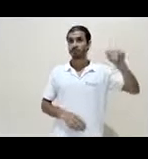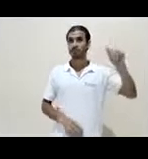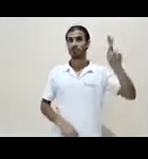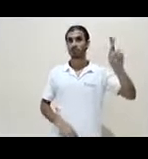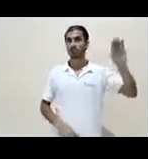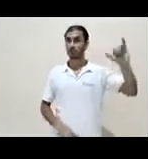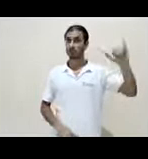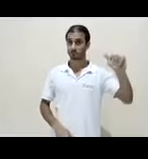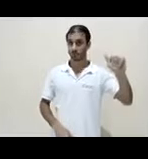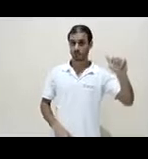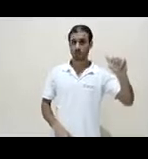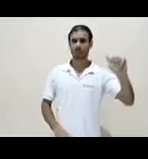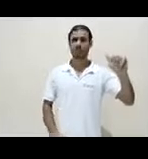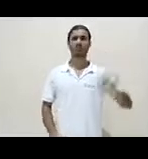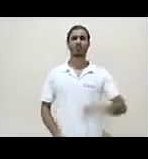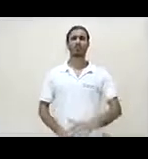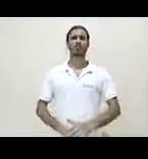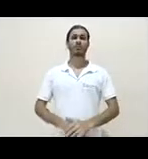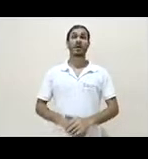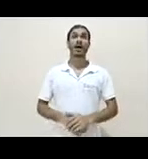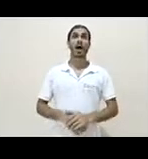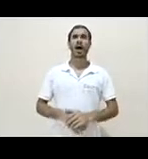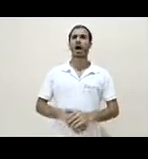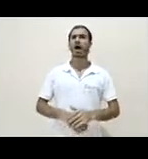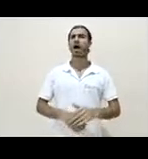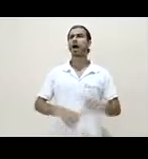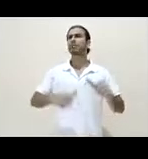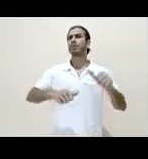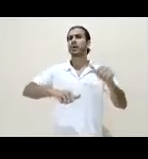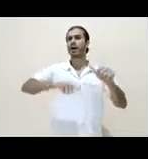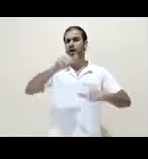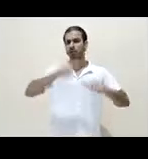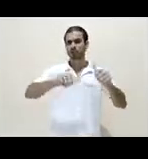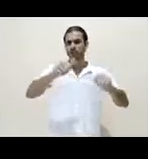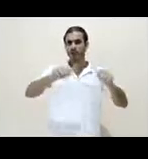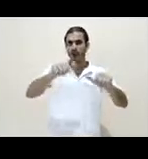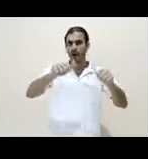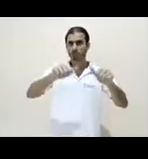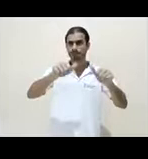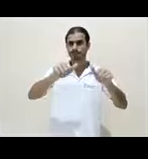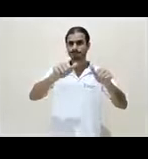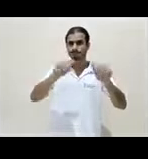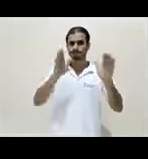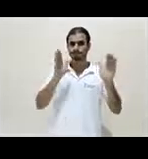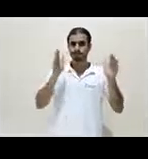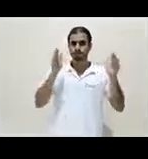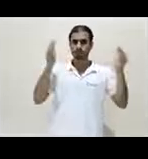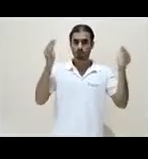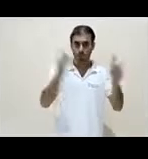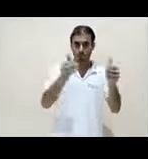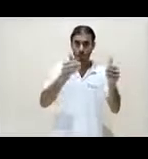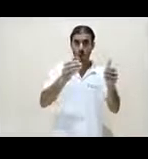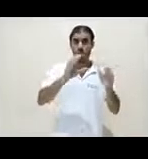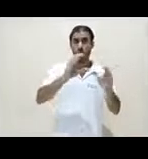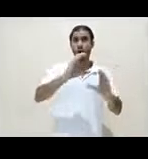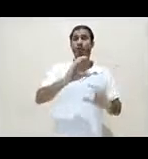foi dentro dessa parte da análise, né, estática, que é uma análise do código-fonte. Nessa análise leva